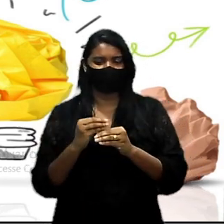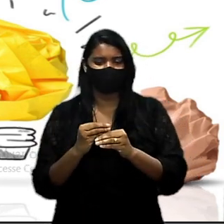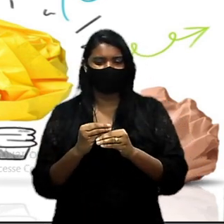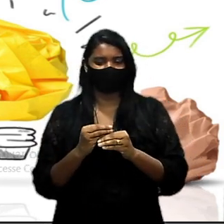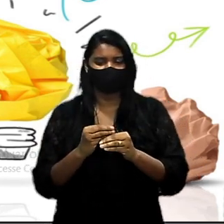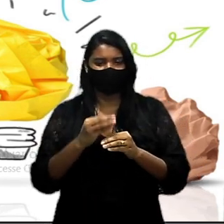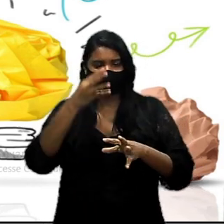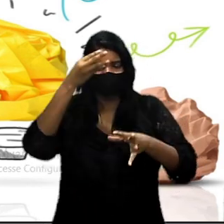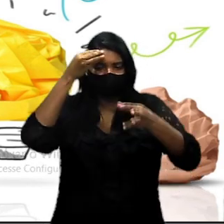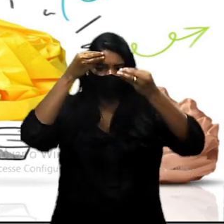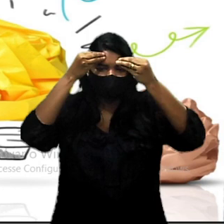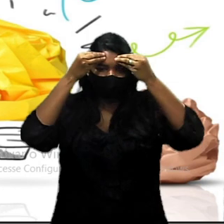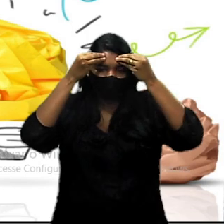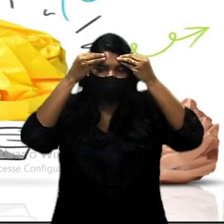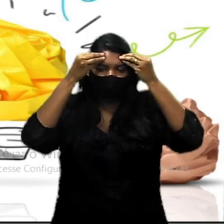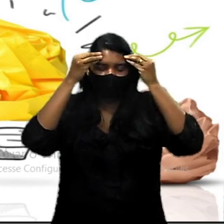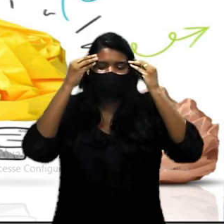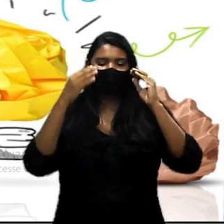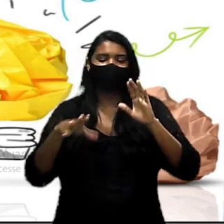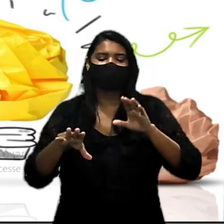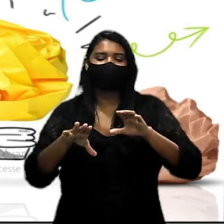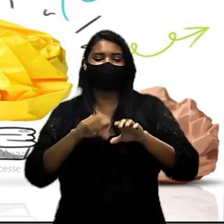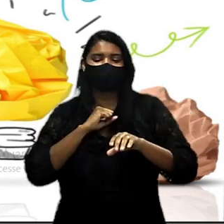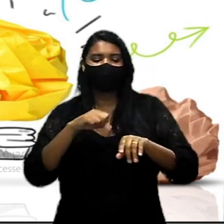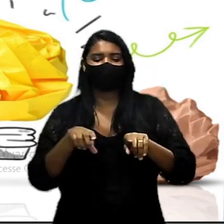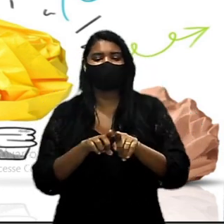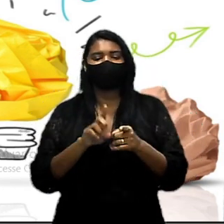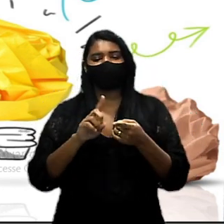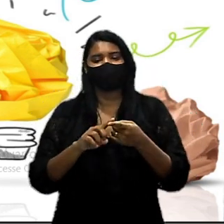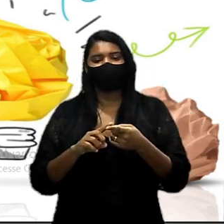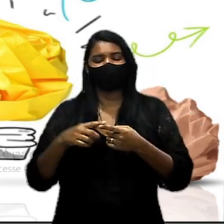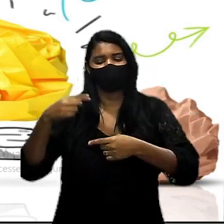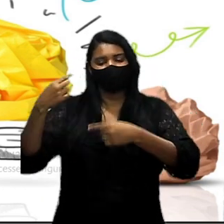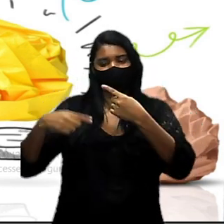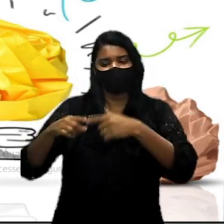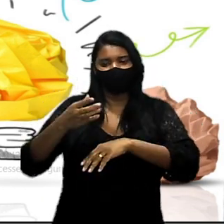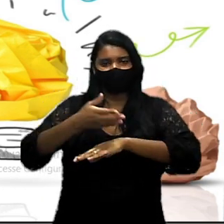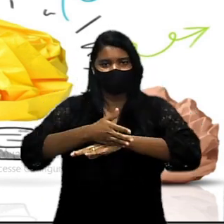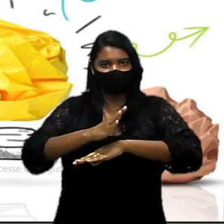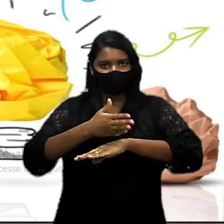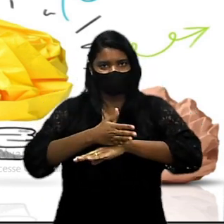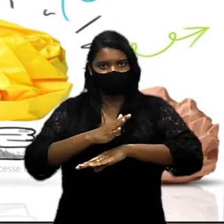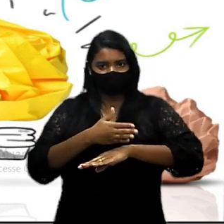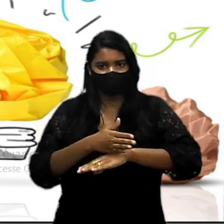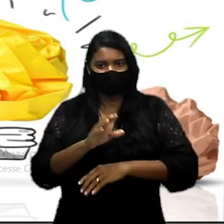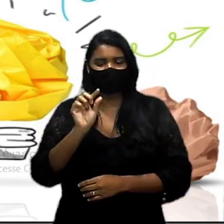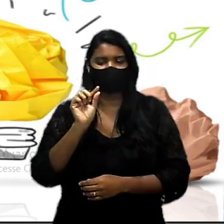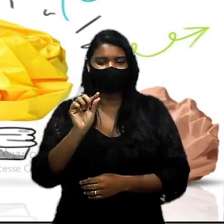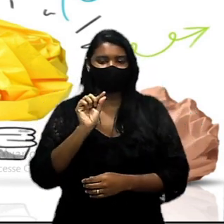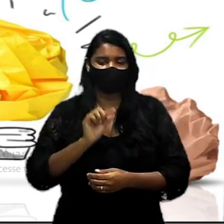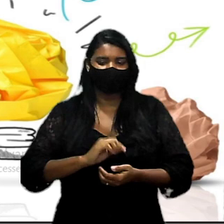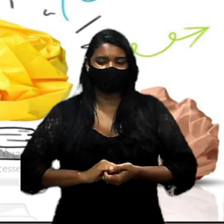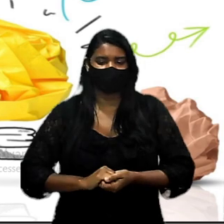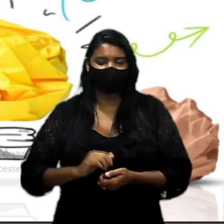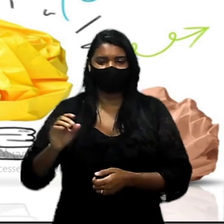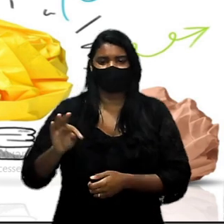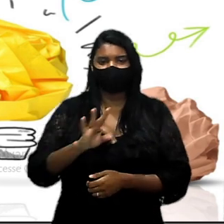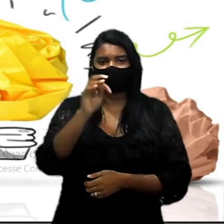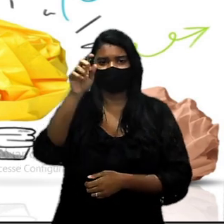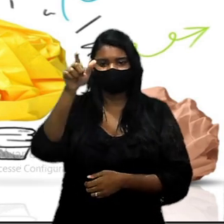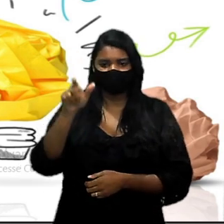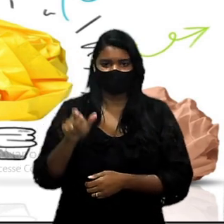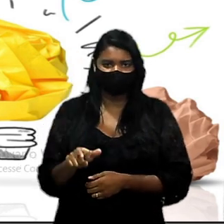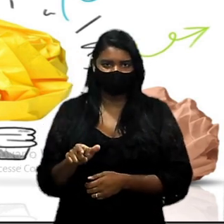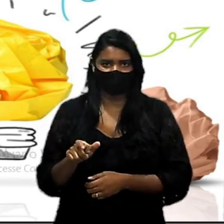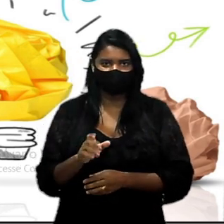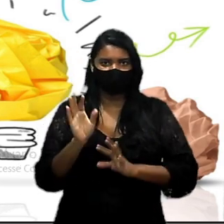conhecimento, adotar uma política, uma prática de que todas as pessoas